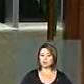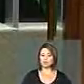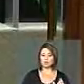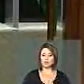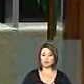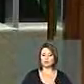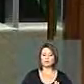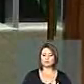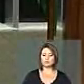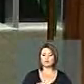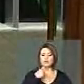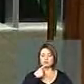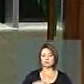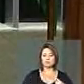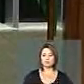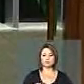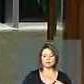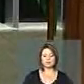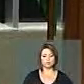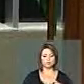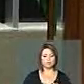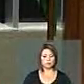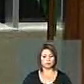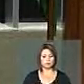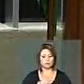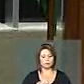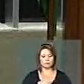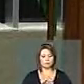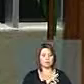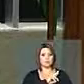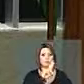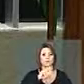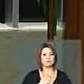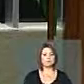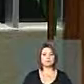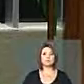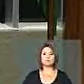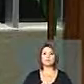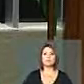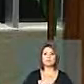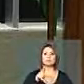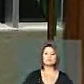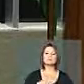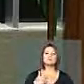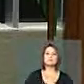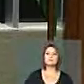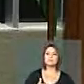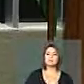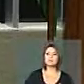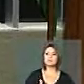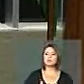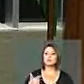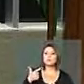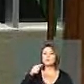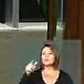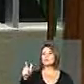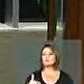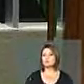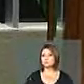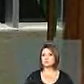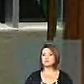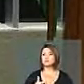excelência dos debates políticos. Tem a responsabilidade maior do que de qualquer outra